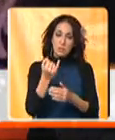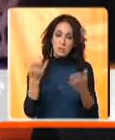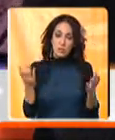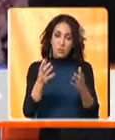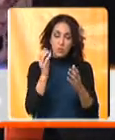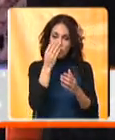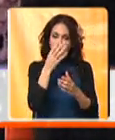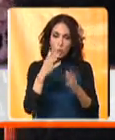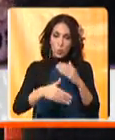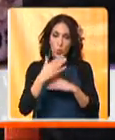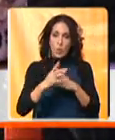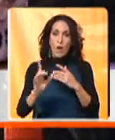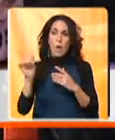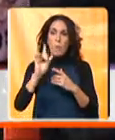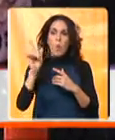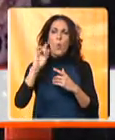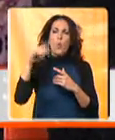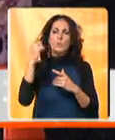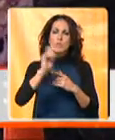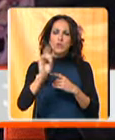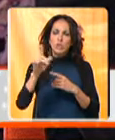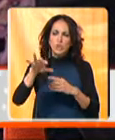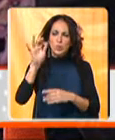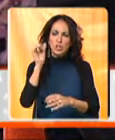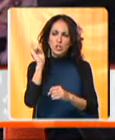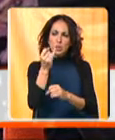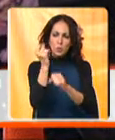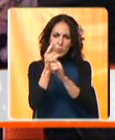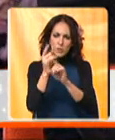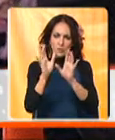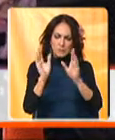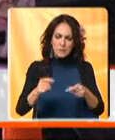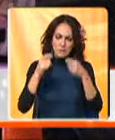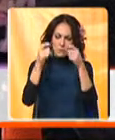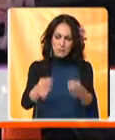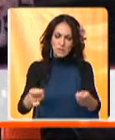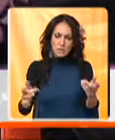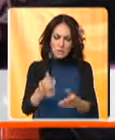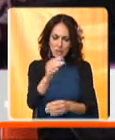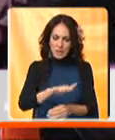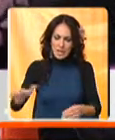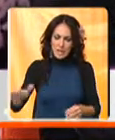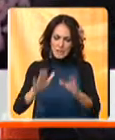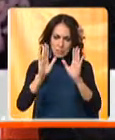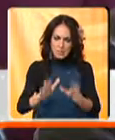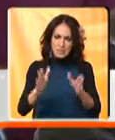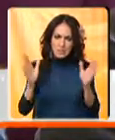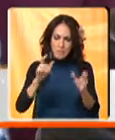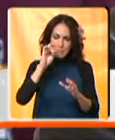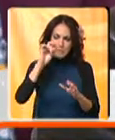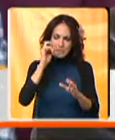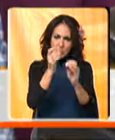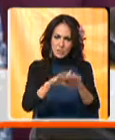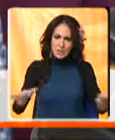de Rua. E para o mês que vem já temos outra aí escolhida. Nós temos que investir mais nas crianças. Especialmente é prevenção. Na